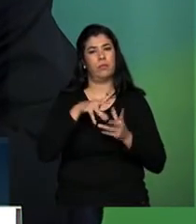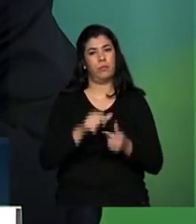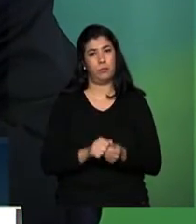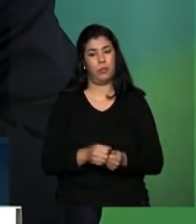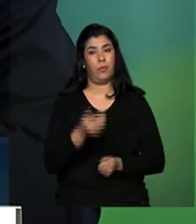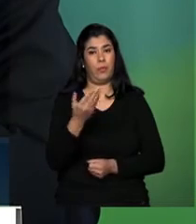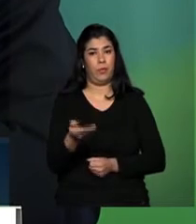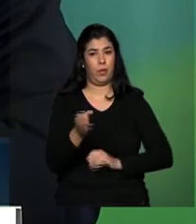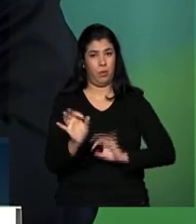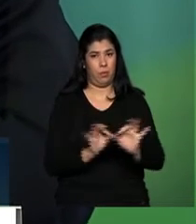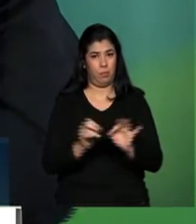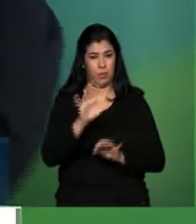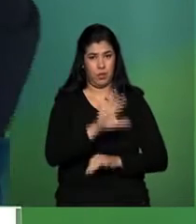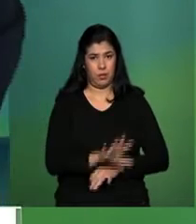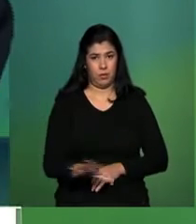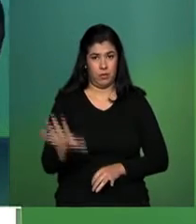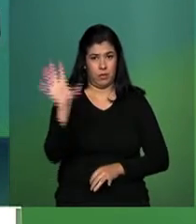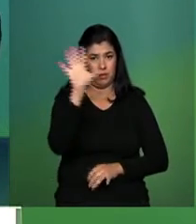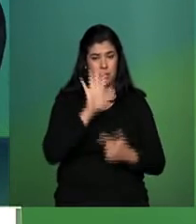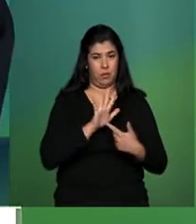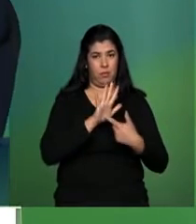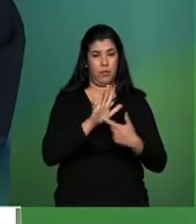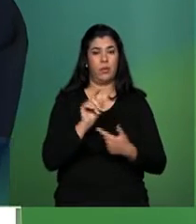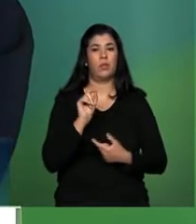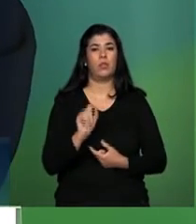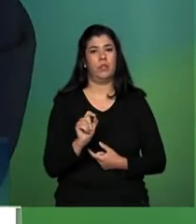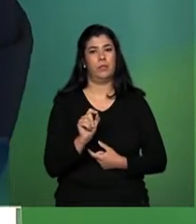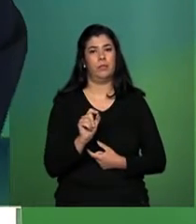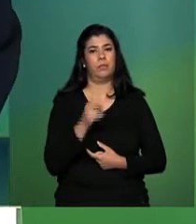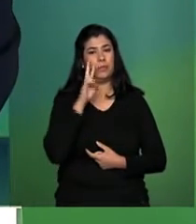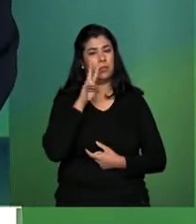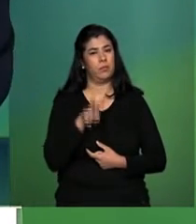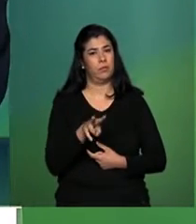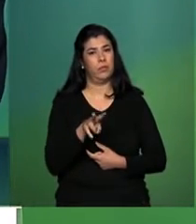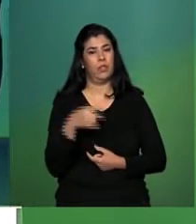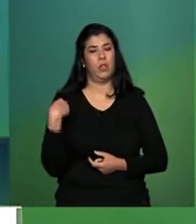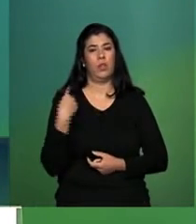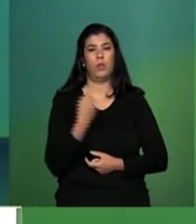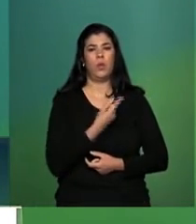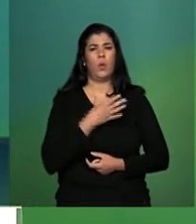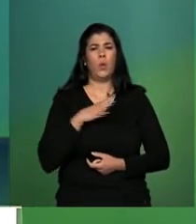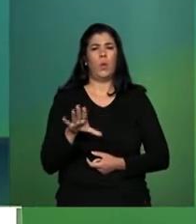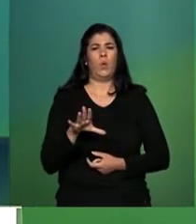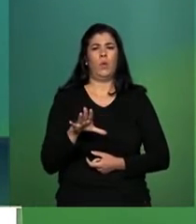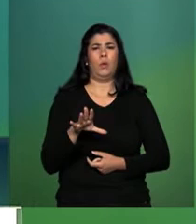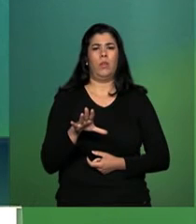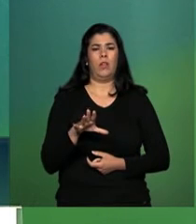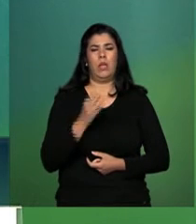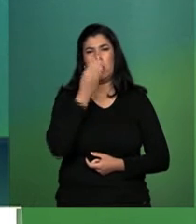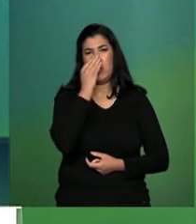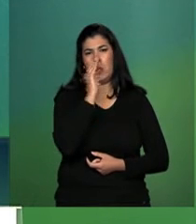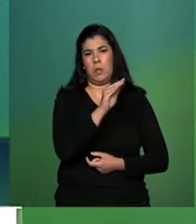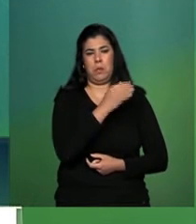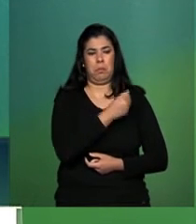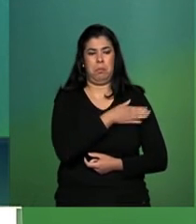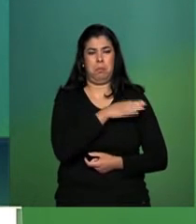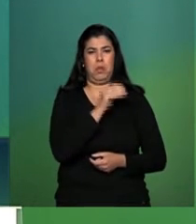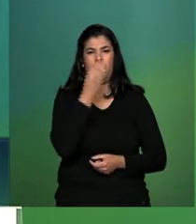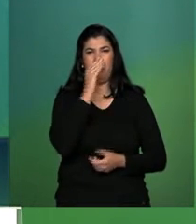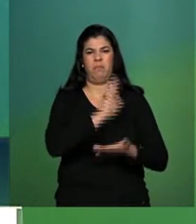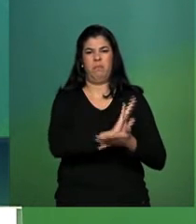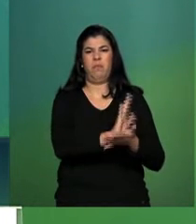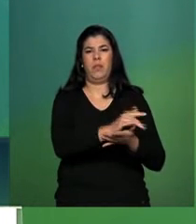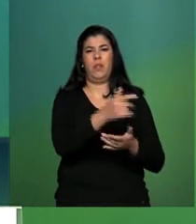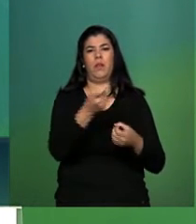reconhece isso a ponto de dizer, olha, nós não queremos desprestigiar os parceiros